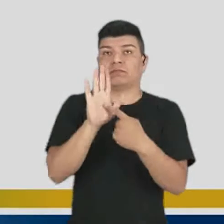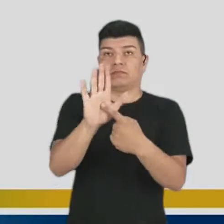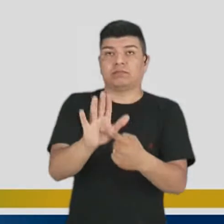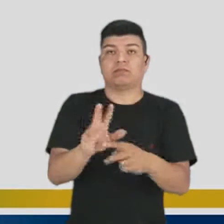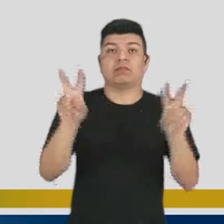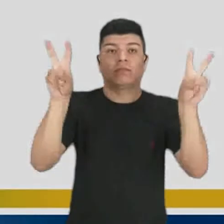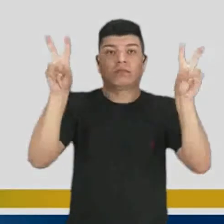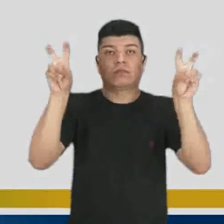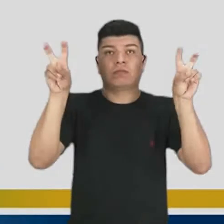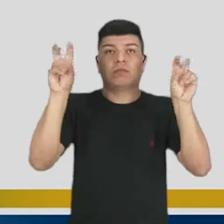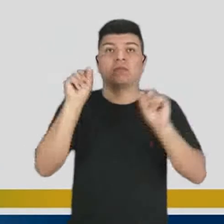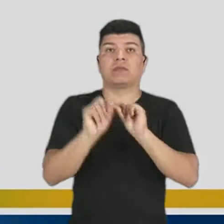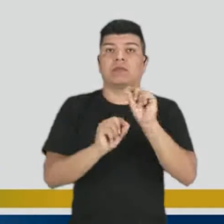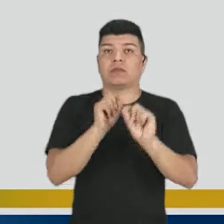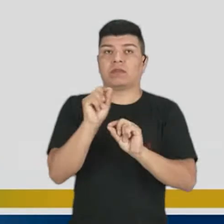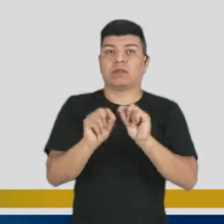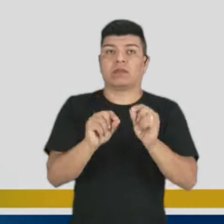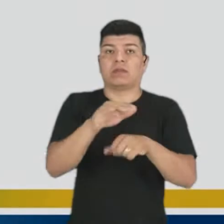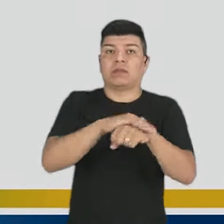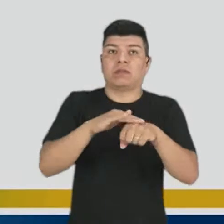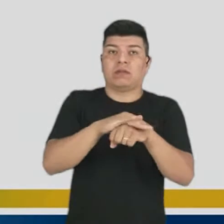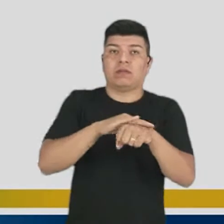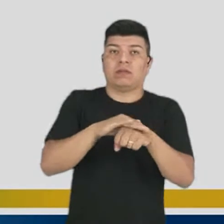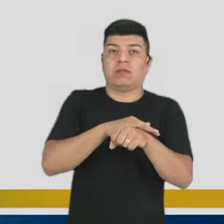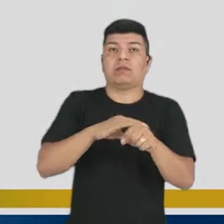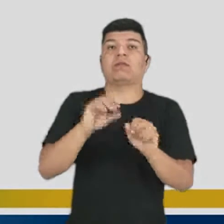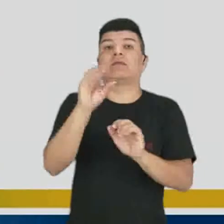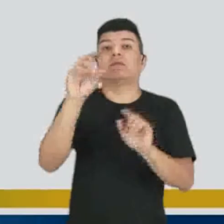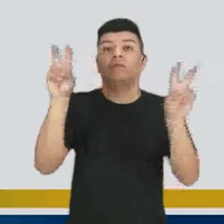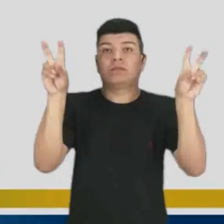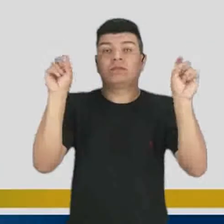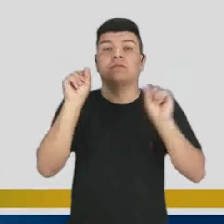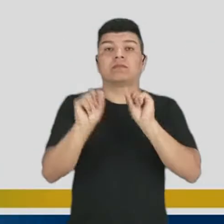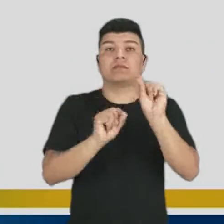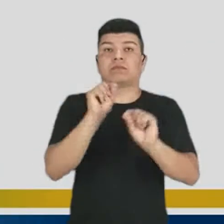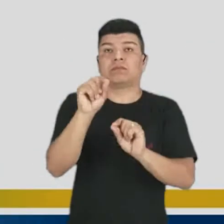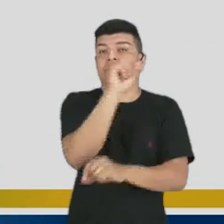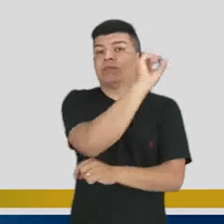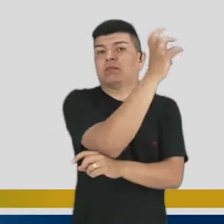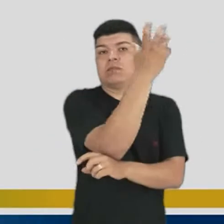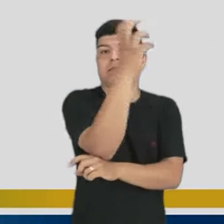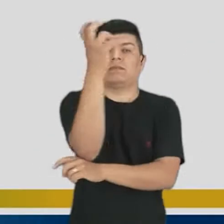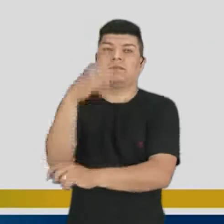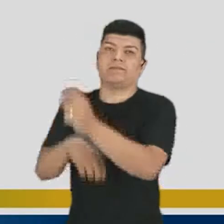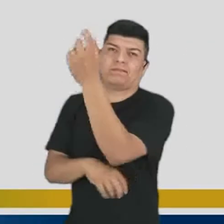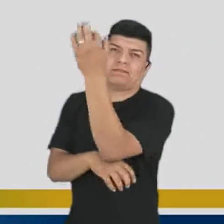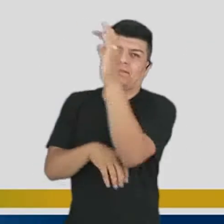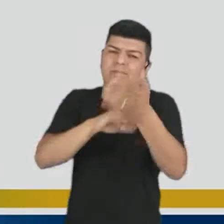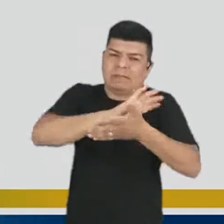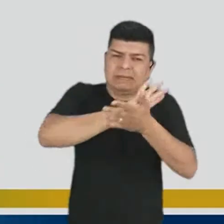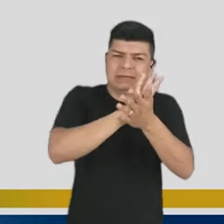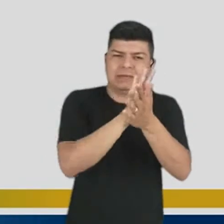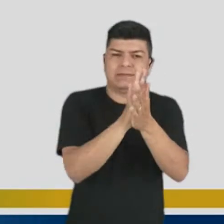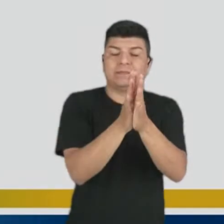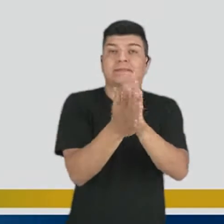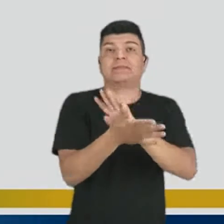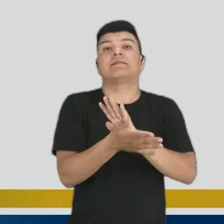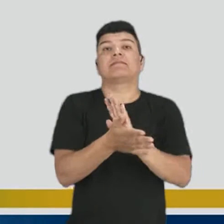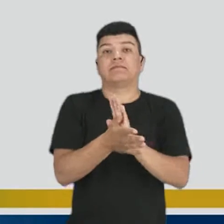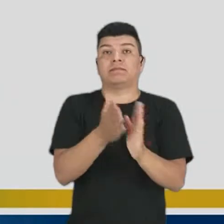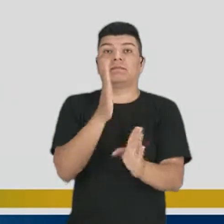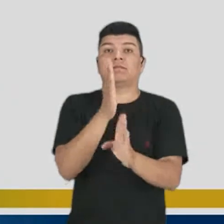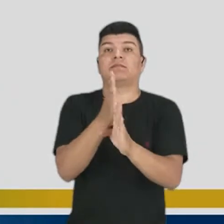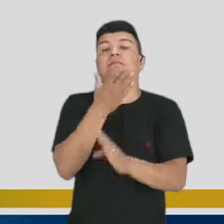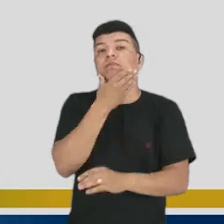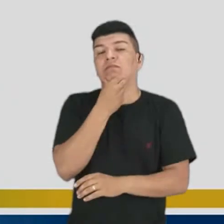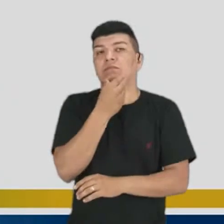apresentado o tema discutido, o assunto discutido nesse texto, que é a questão da natureza, da degradação da natureza por parte do